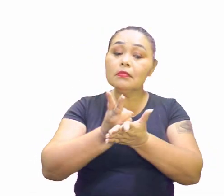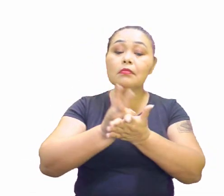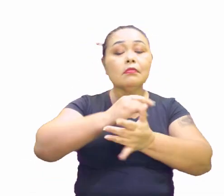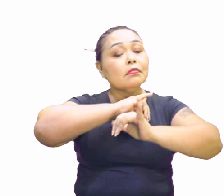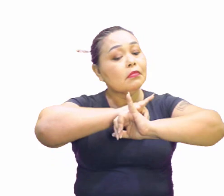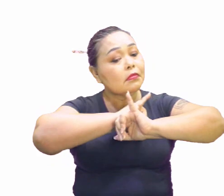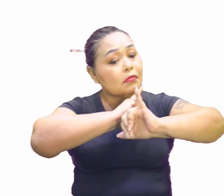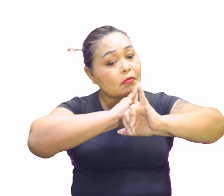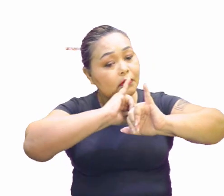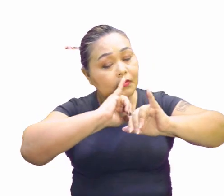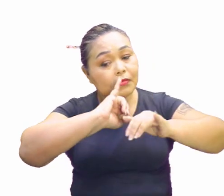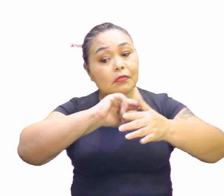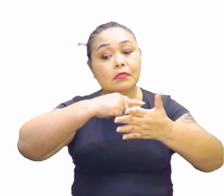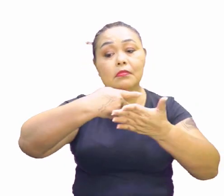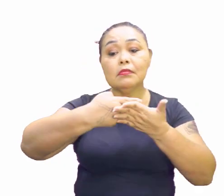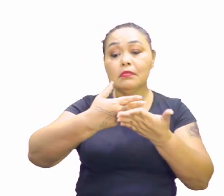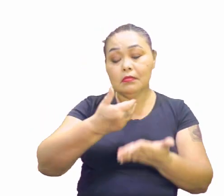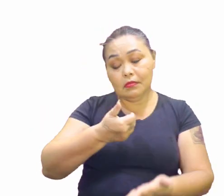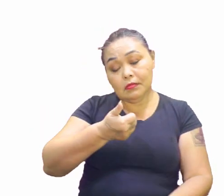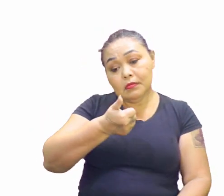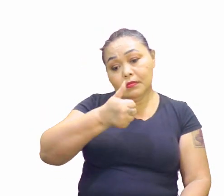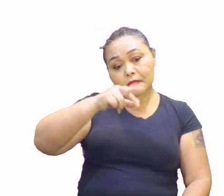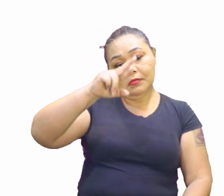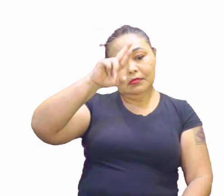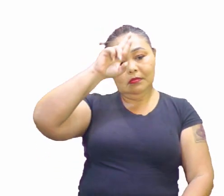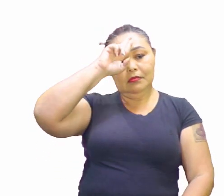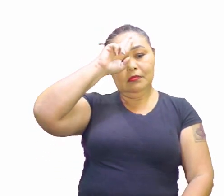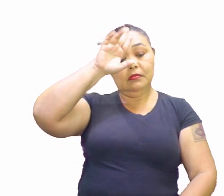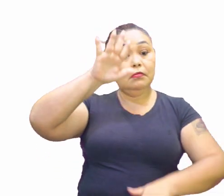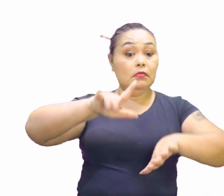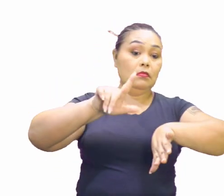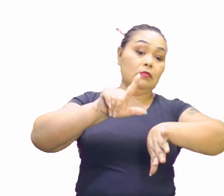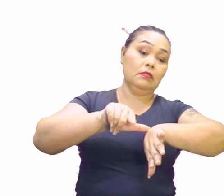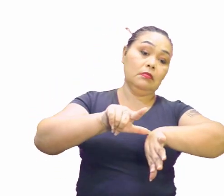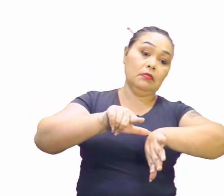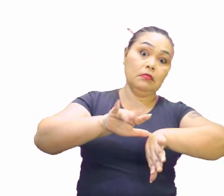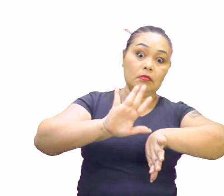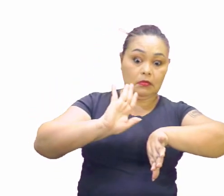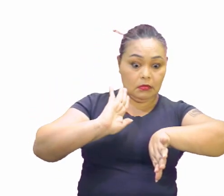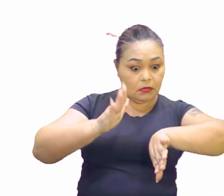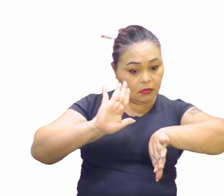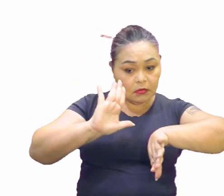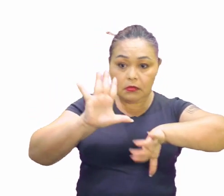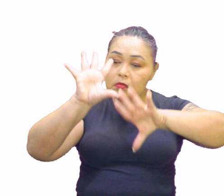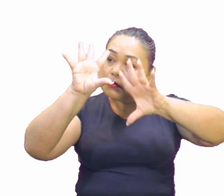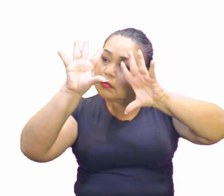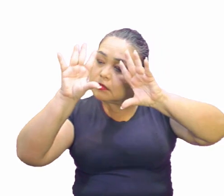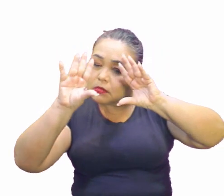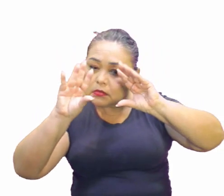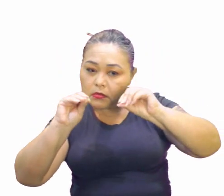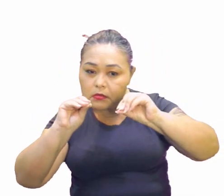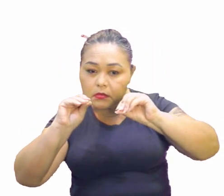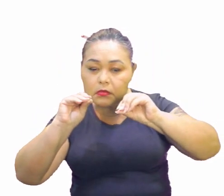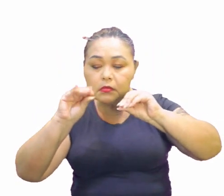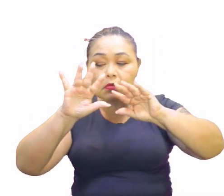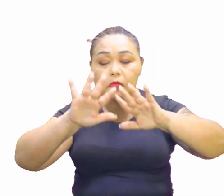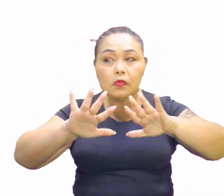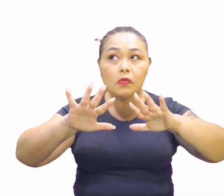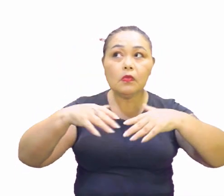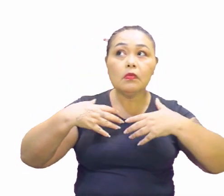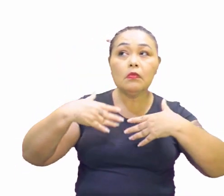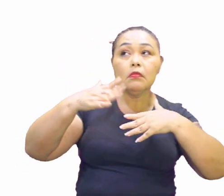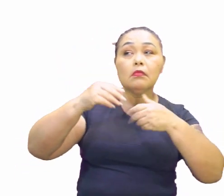assim anunciou o paciente ao meio-dia. Algumas horas e já anoitece, o